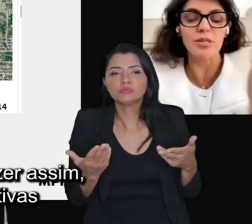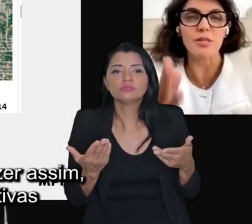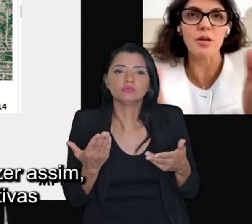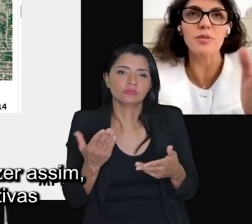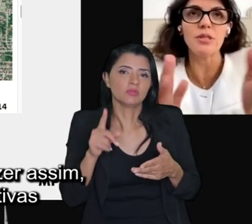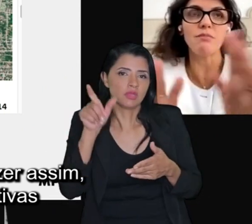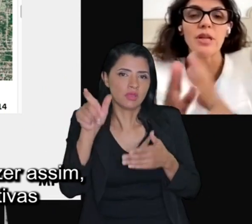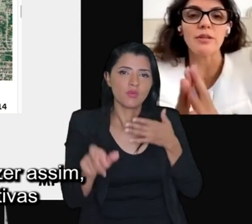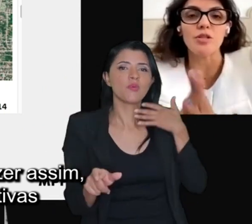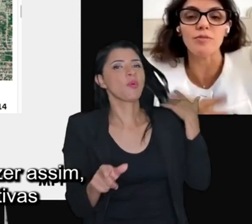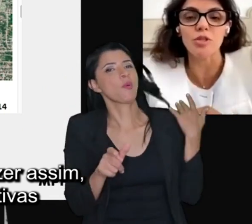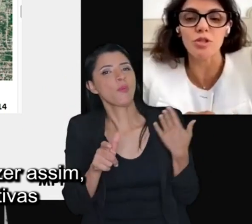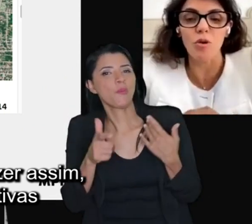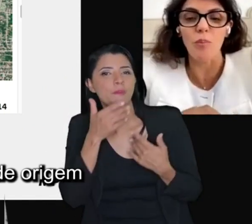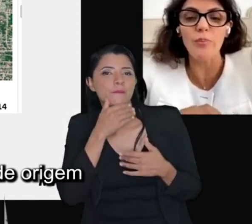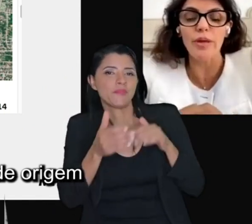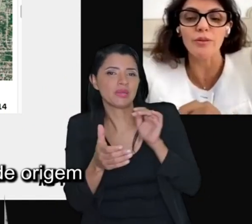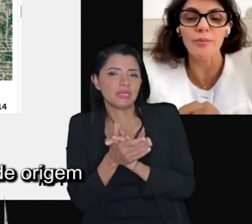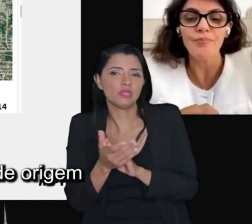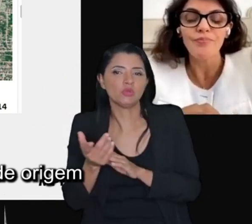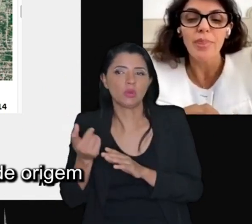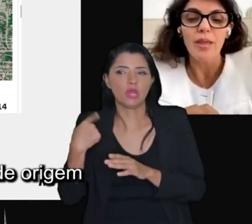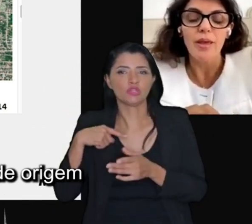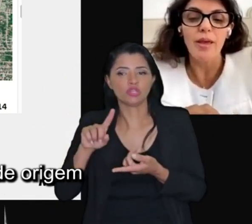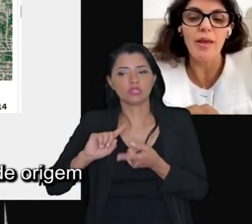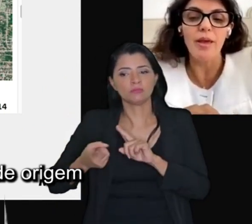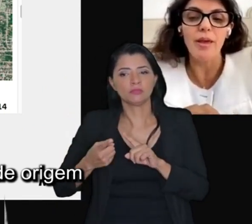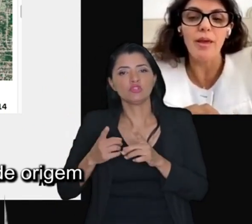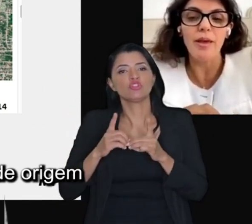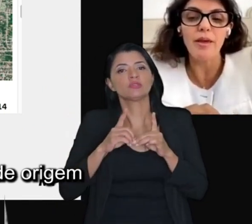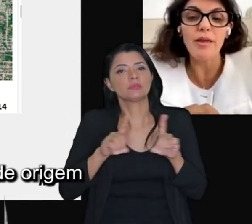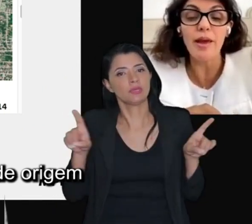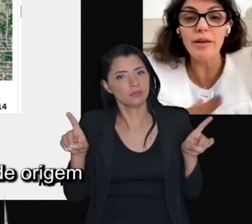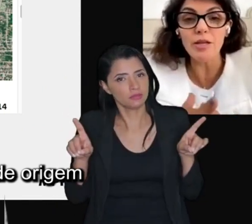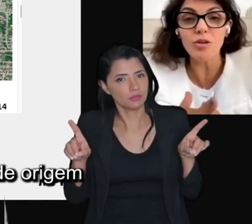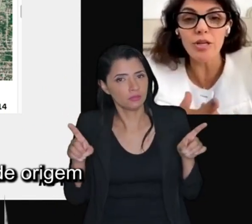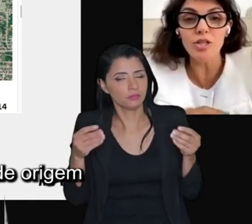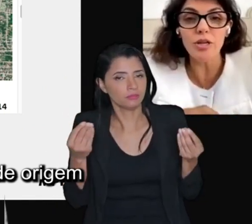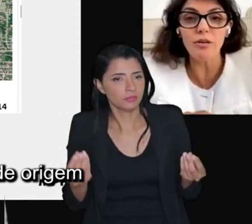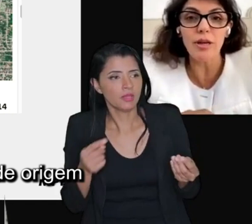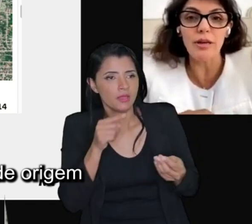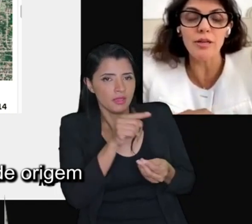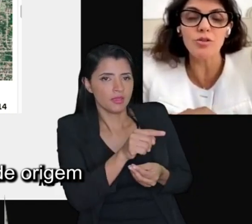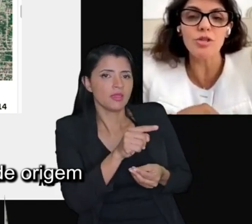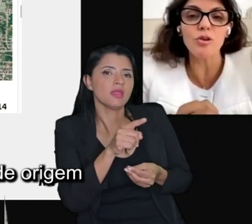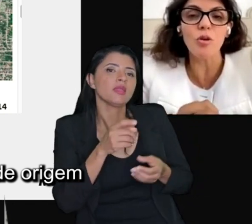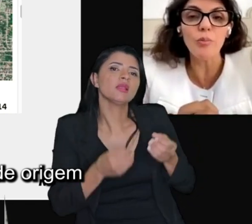ex-marido, vamos dizer assim, estamos em tratativas de rompimento. E ele é de